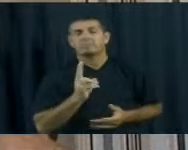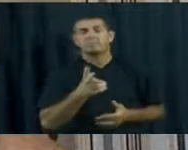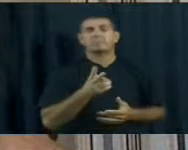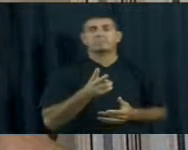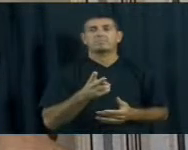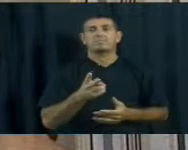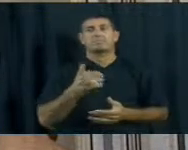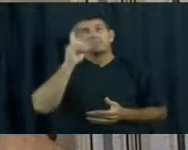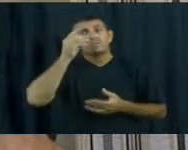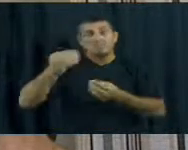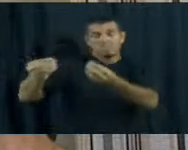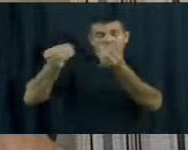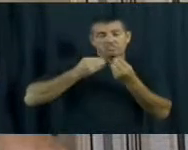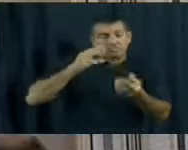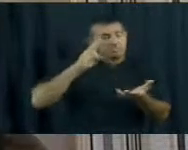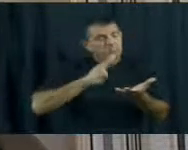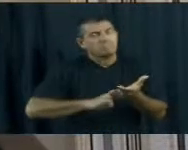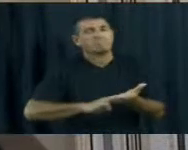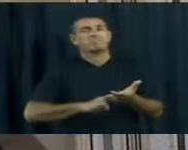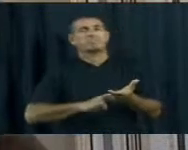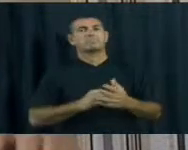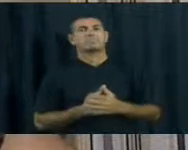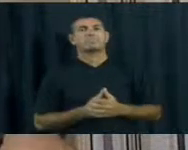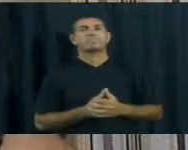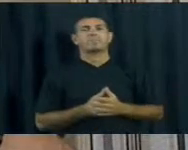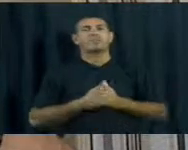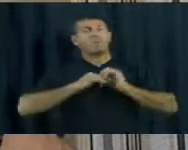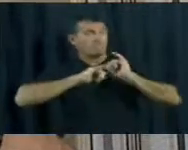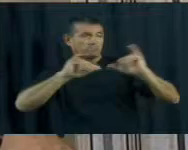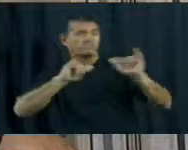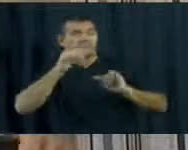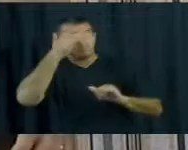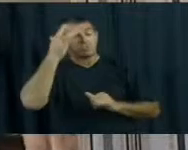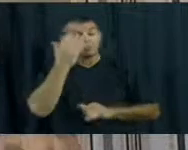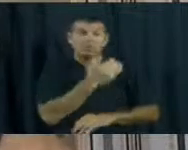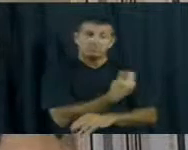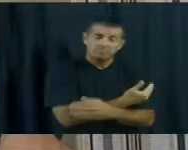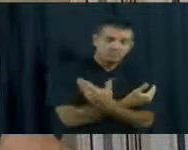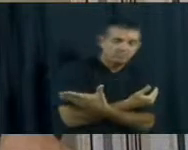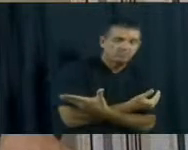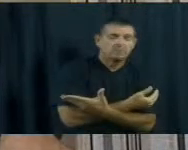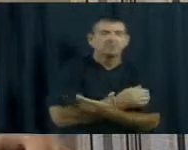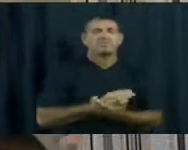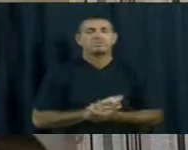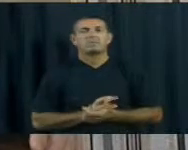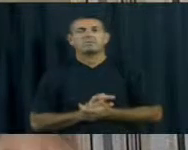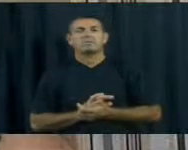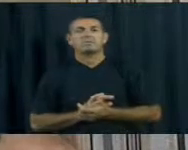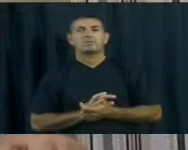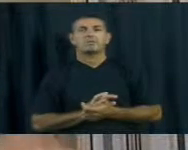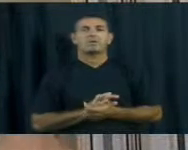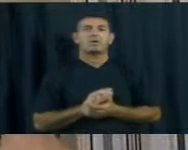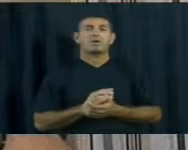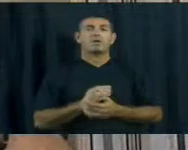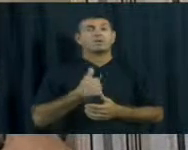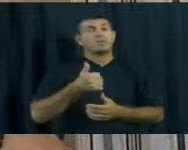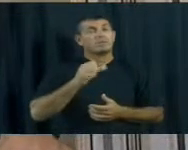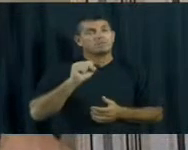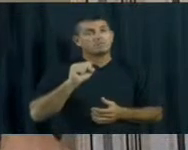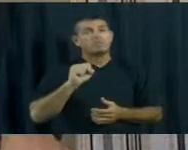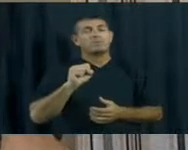né? E eu tenho falado isso para as pessoas próximas de mim. Nós completamos agora, no dia